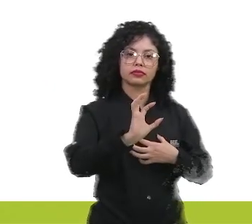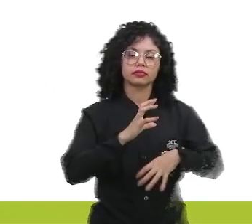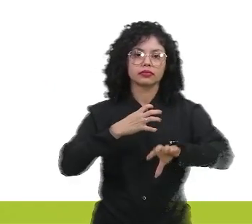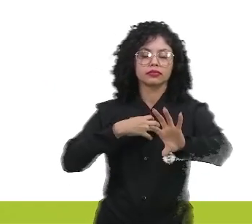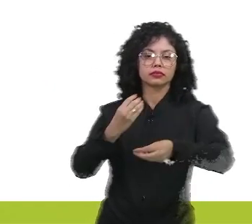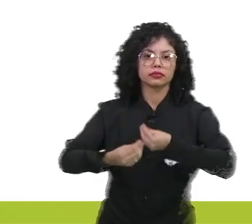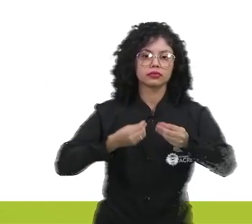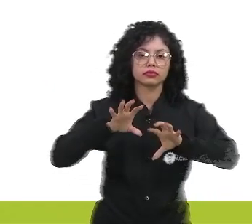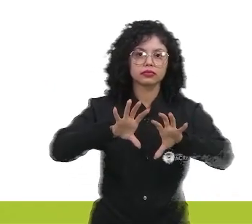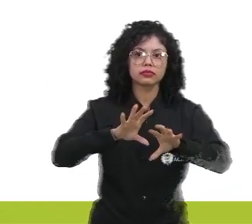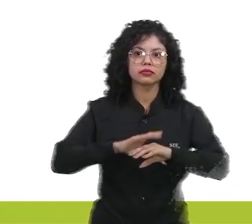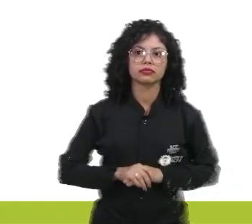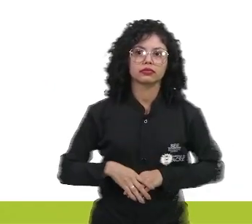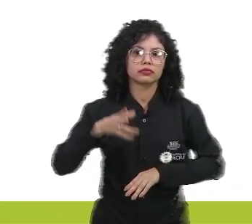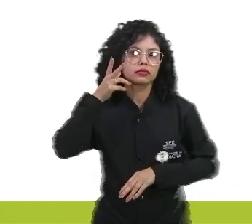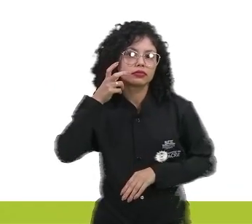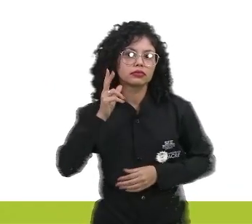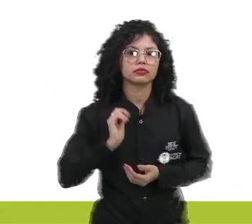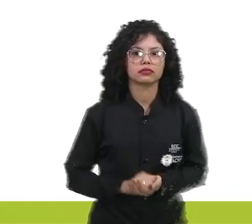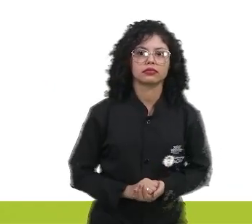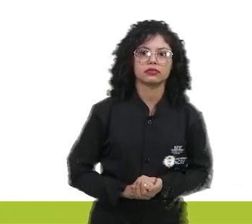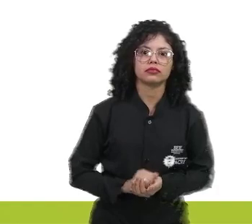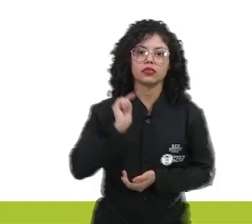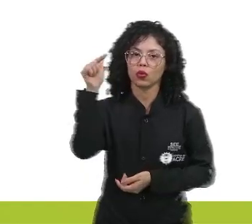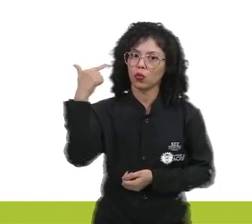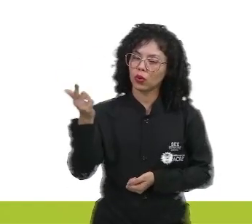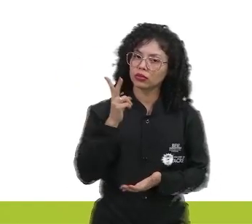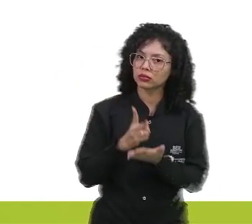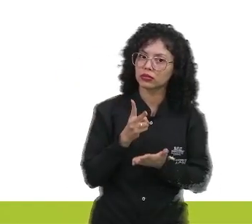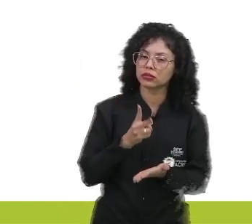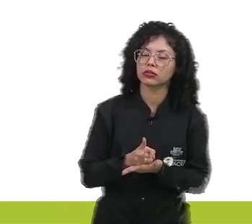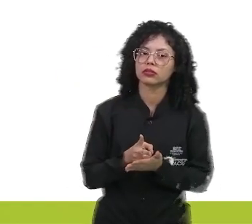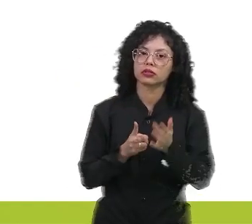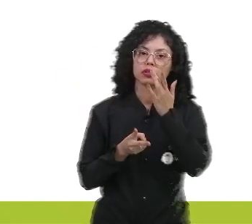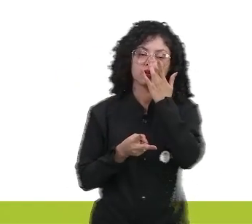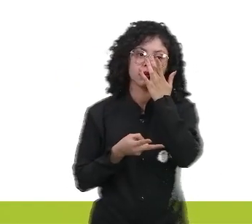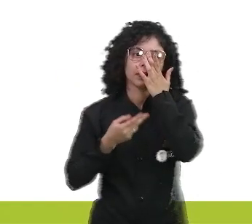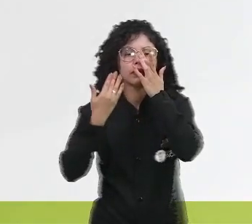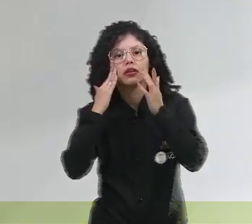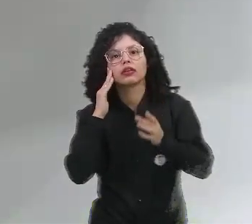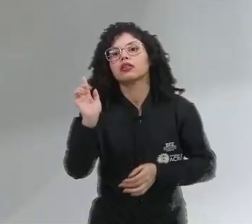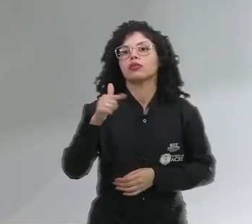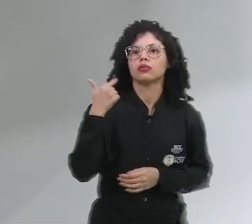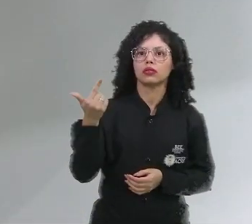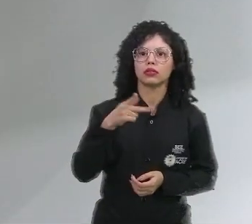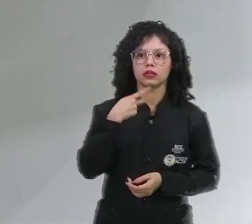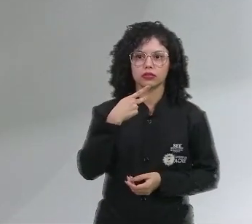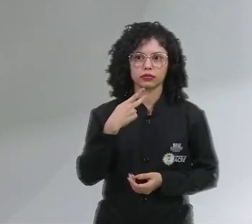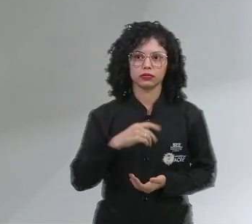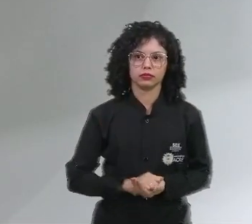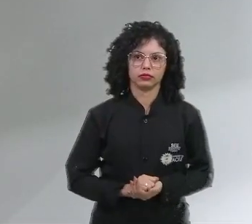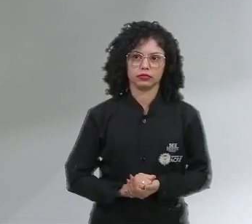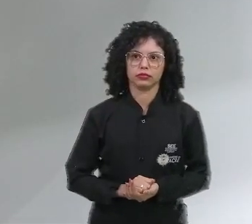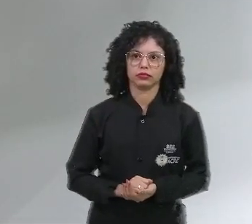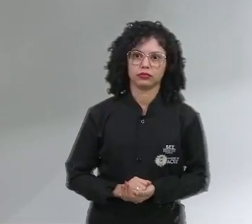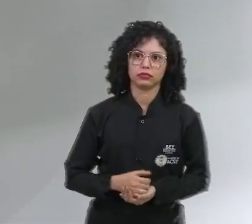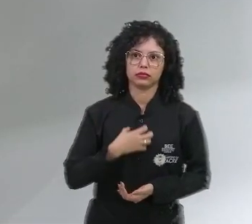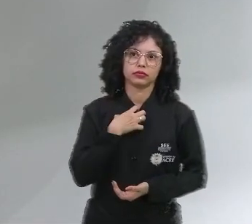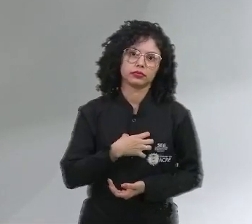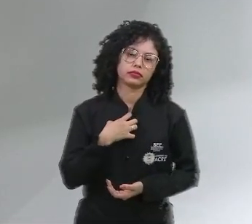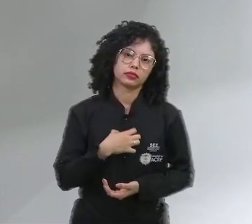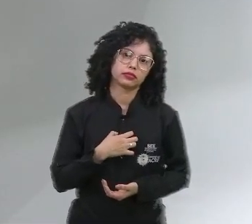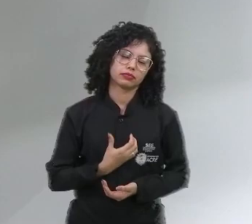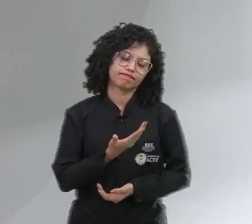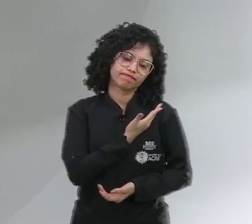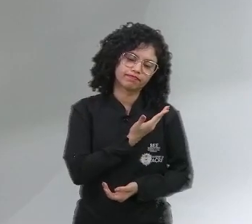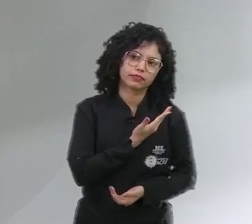como é que faz isso? Escuta ativa, escuta o outro. O que é escutar o outro? Eu estou falando aqui, recentemente um amigo meu